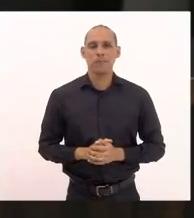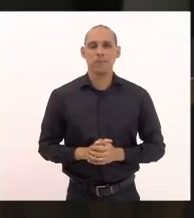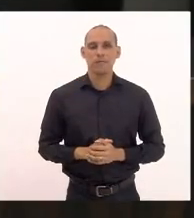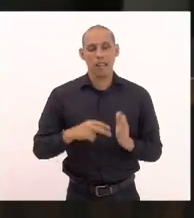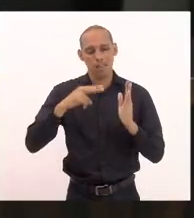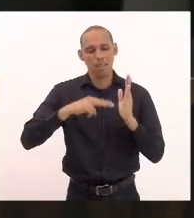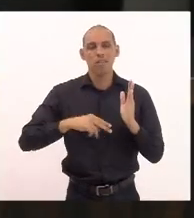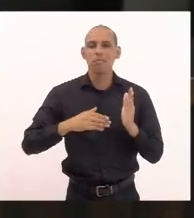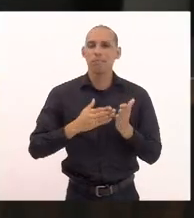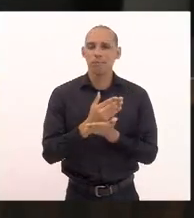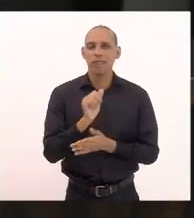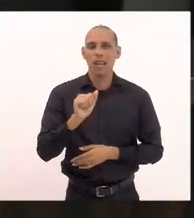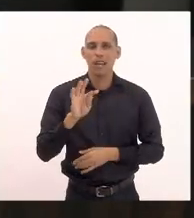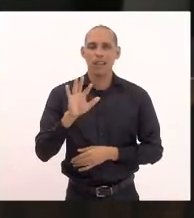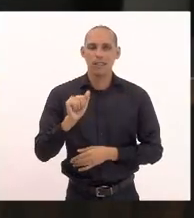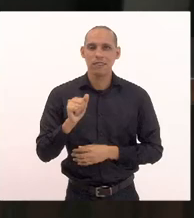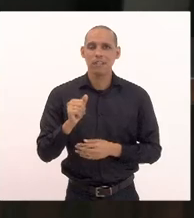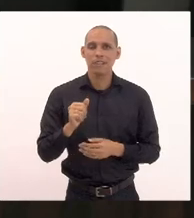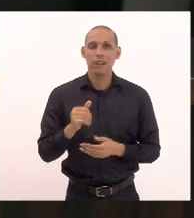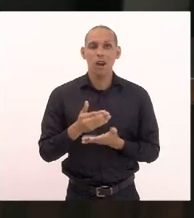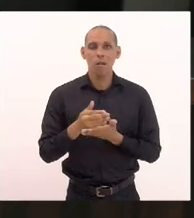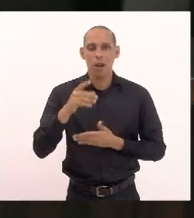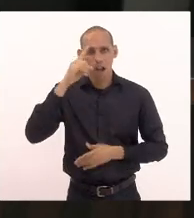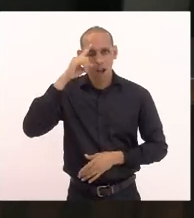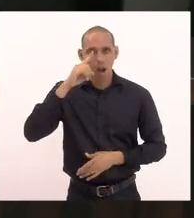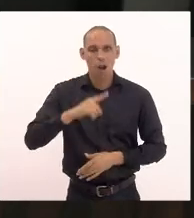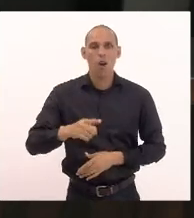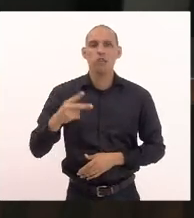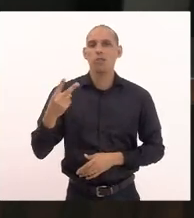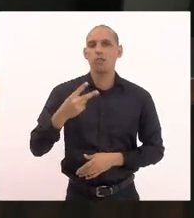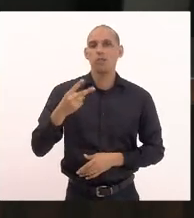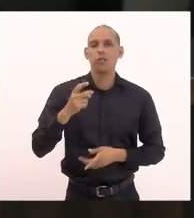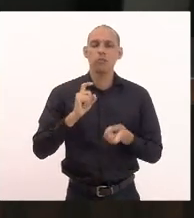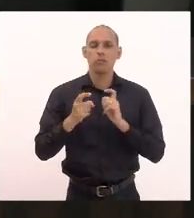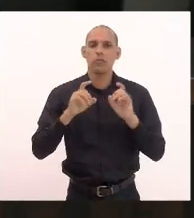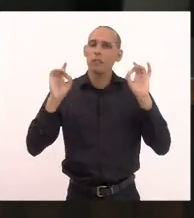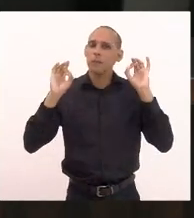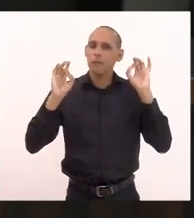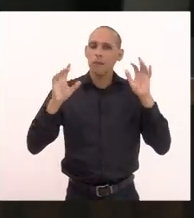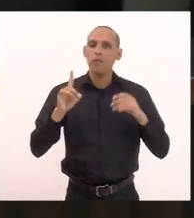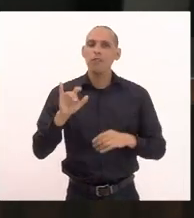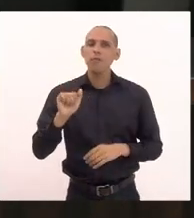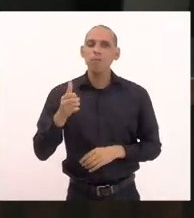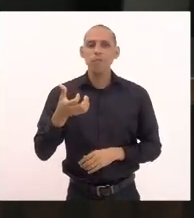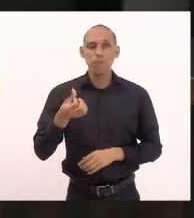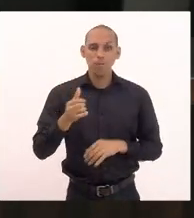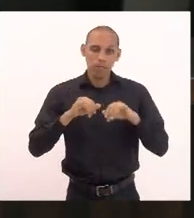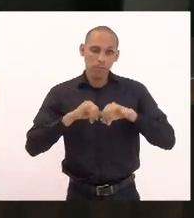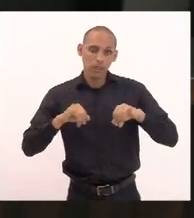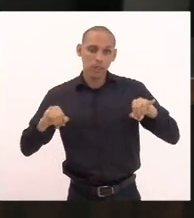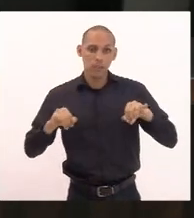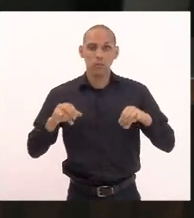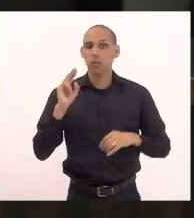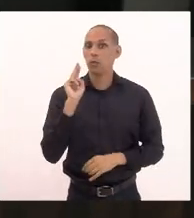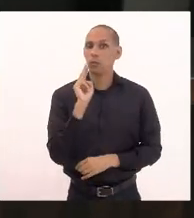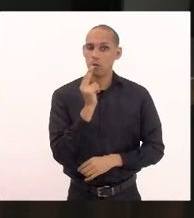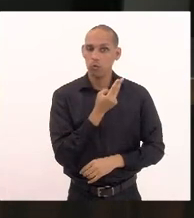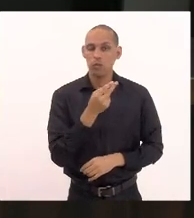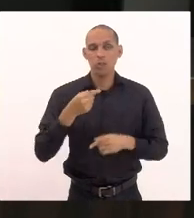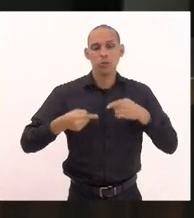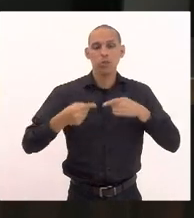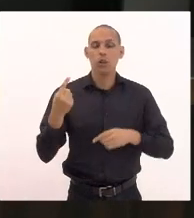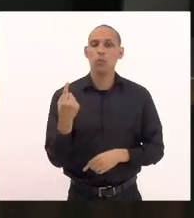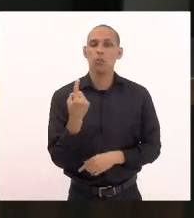Lida e aprovada a ata, passa-se a ordem da segunda sessão extraordinária do dia 16. Anuncio em regime de urgência, em discussão